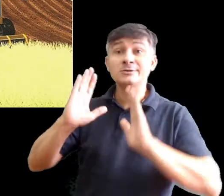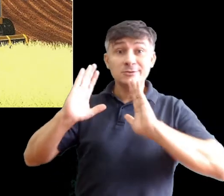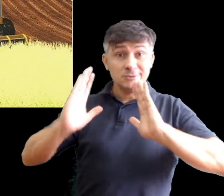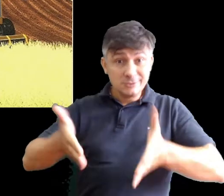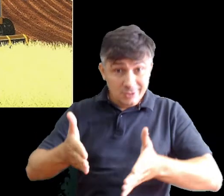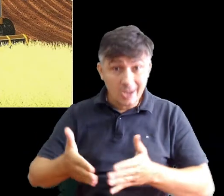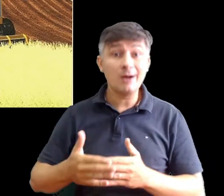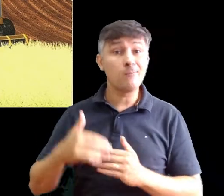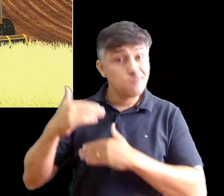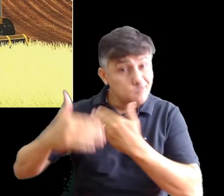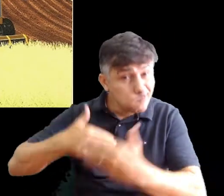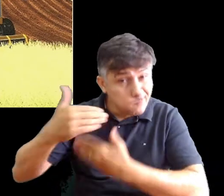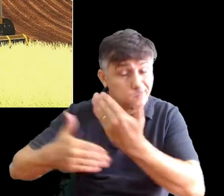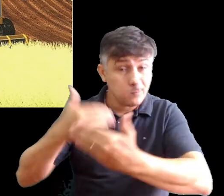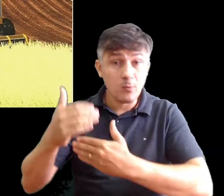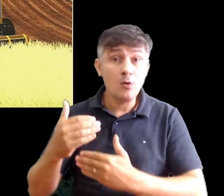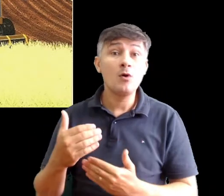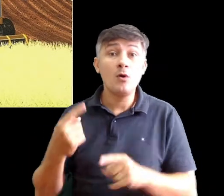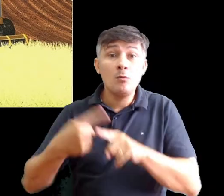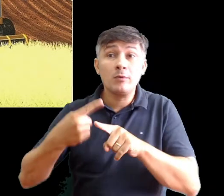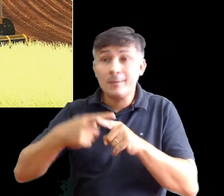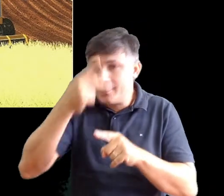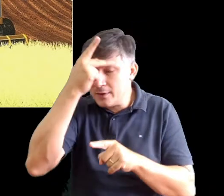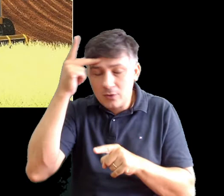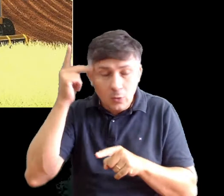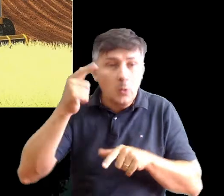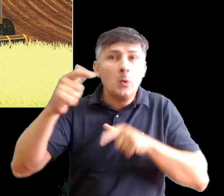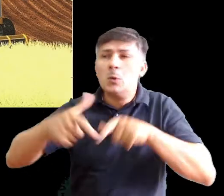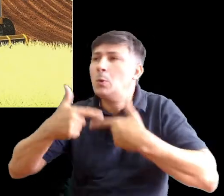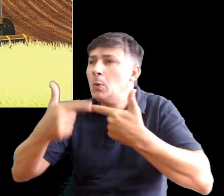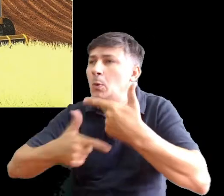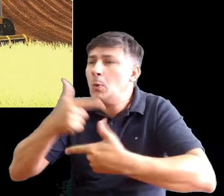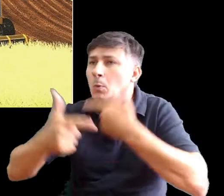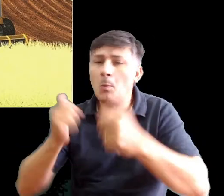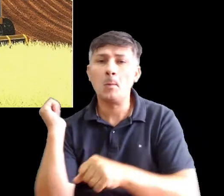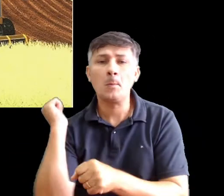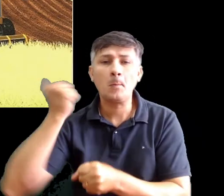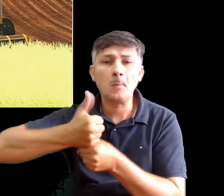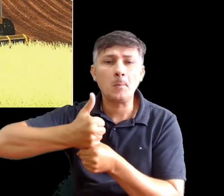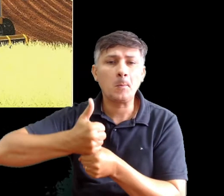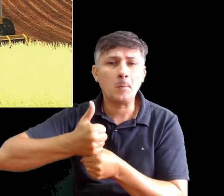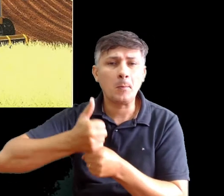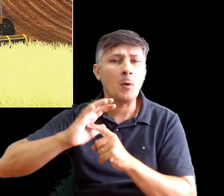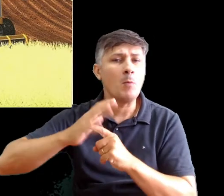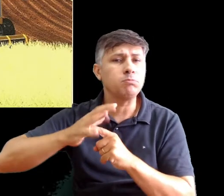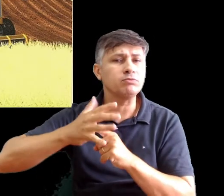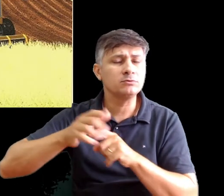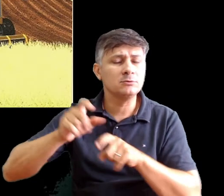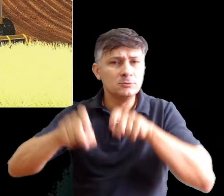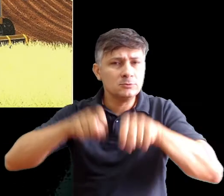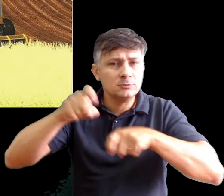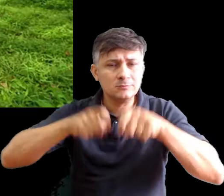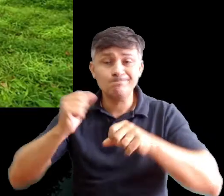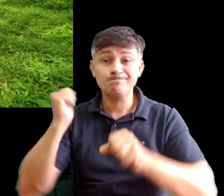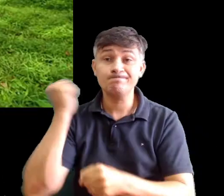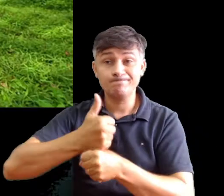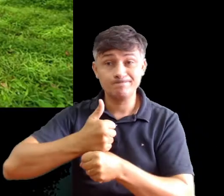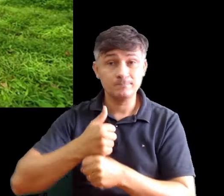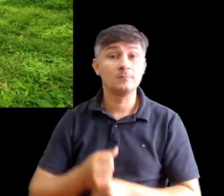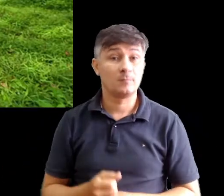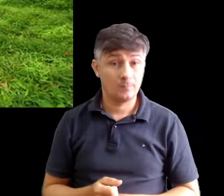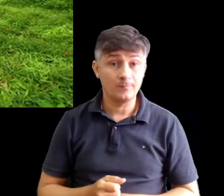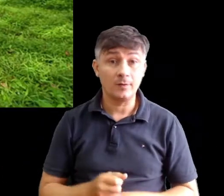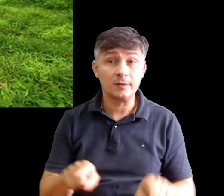dos principais fatores que causam o êxodo rural devido à substituição de postos de trabalho por máquinas.